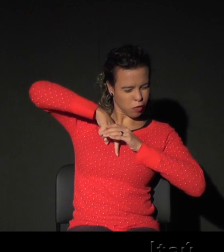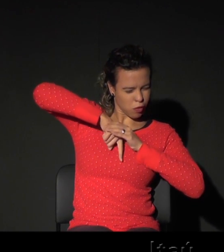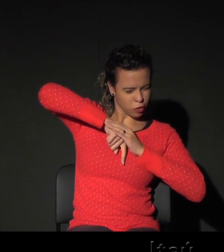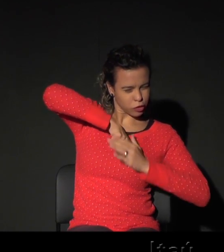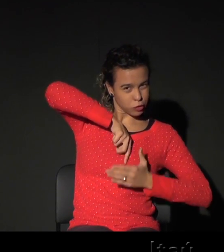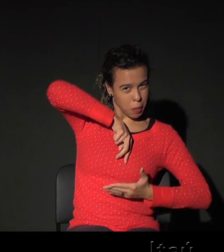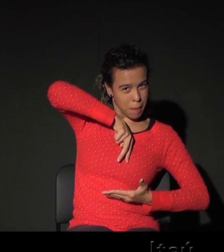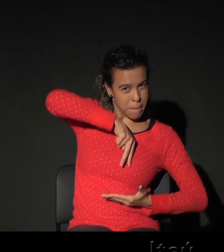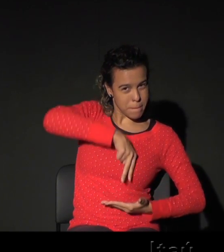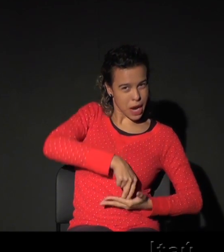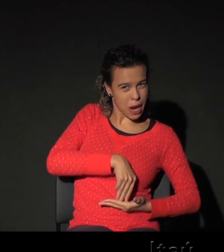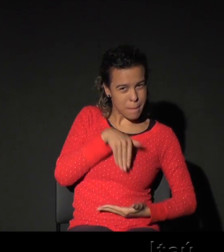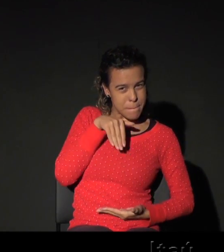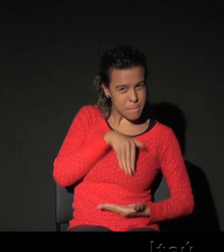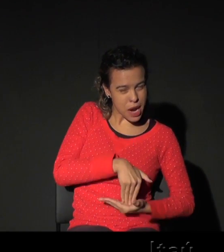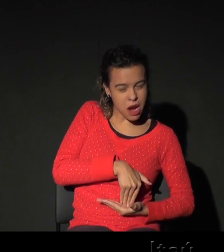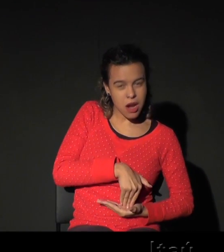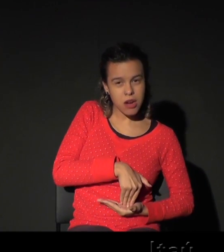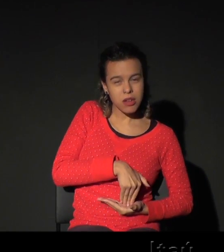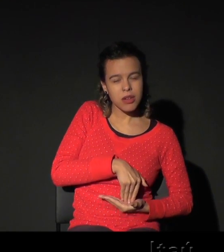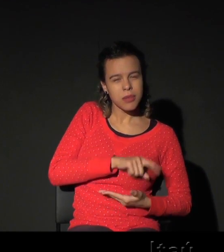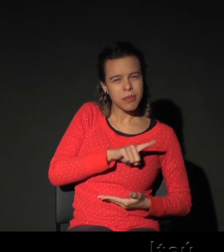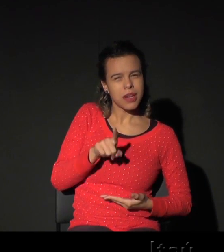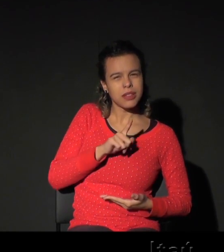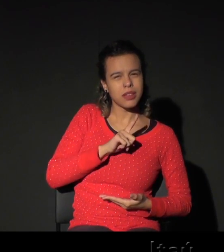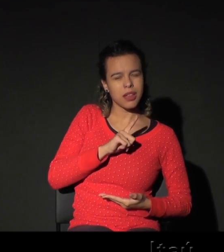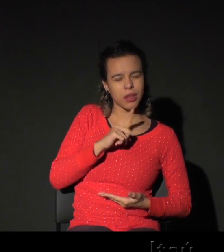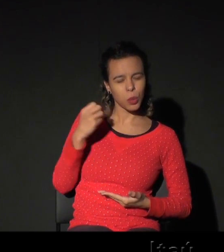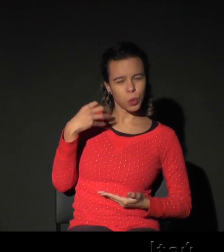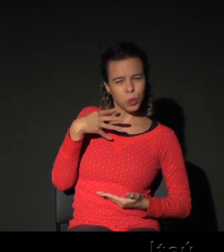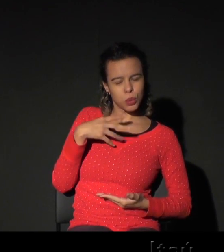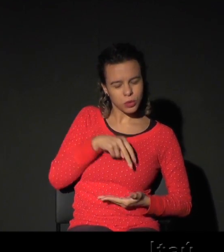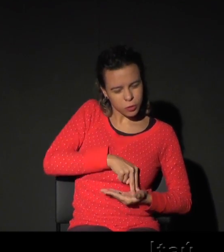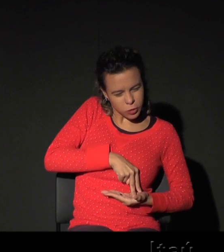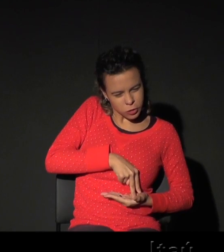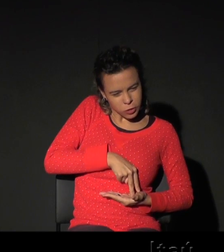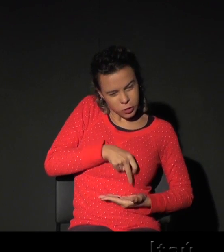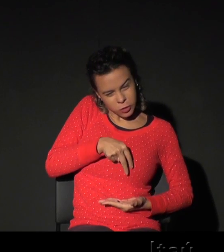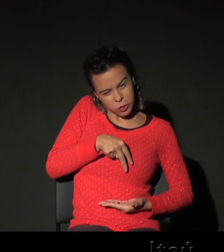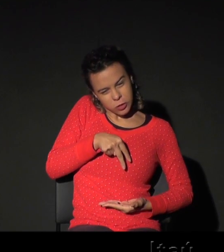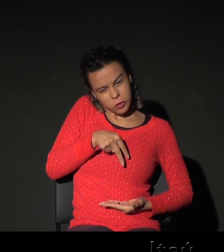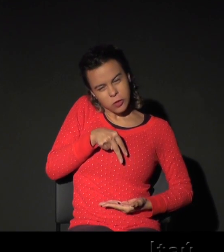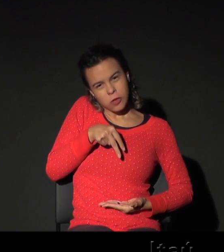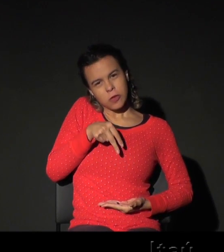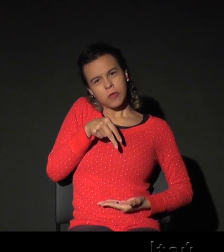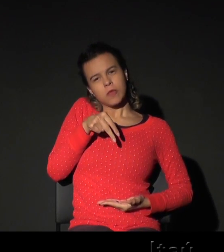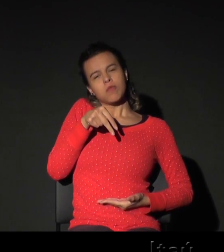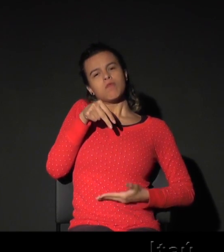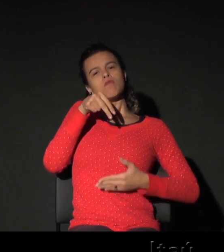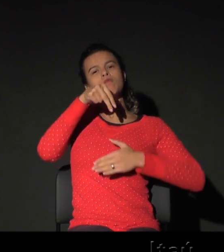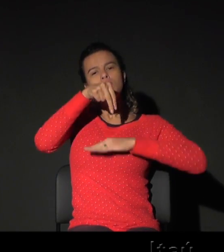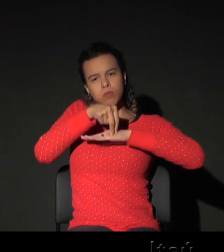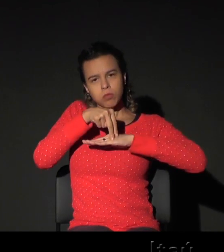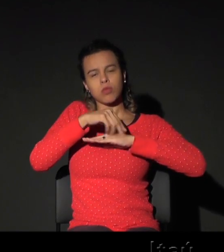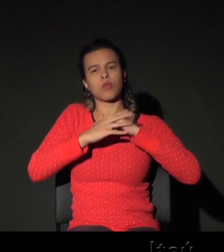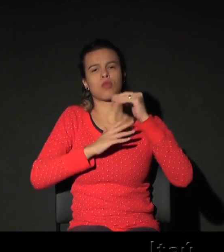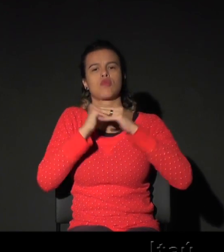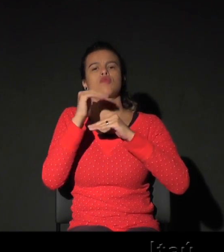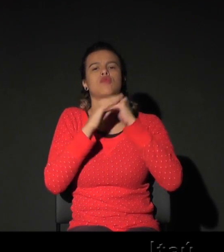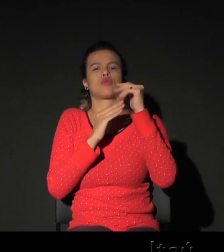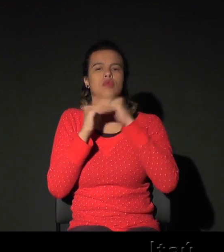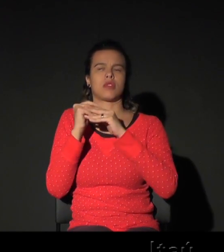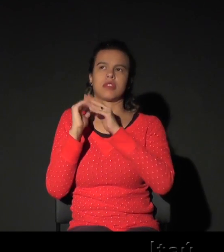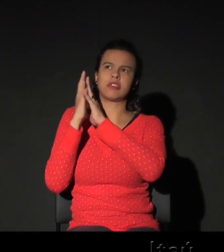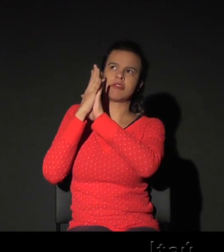mas todo ser humano tem uma ponta de luz dentro de si para reconstruir em cima do dessa